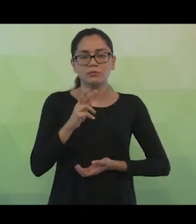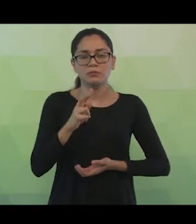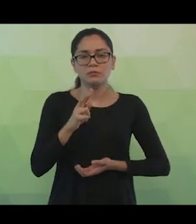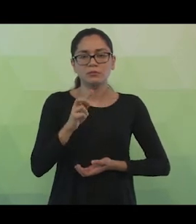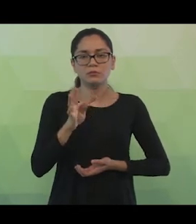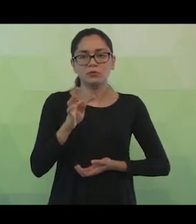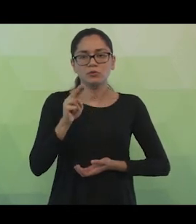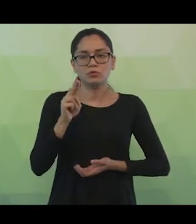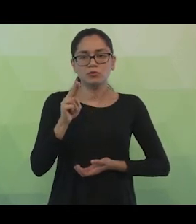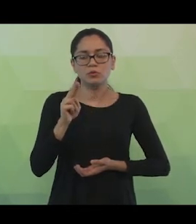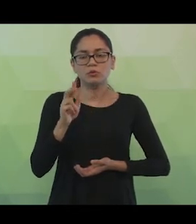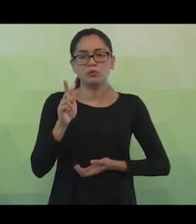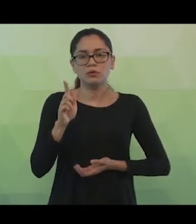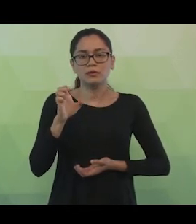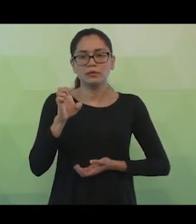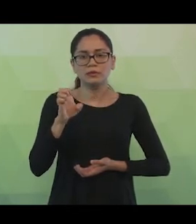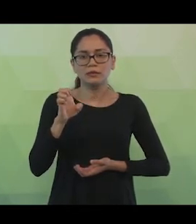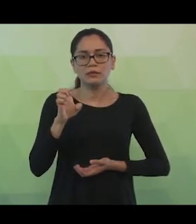portuguese.